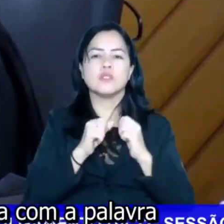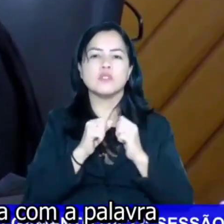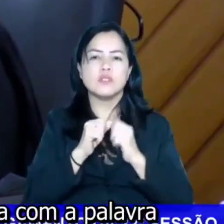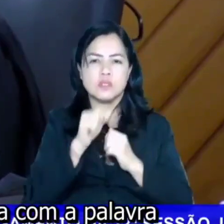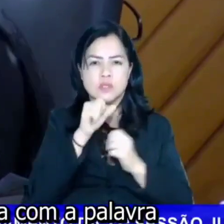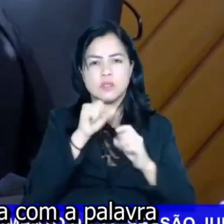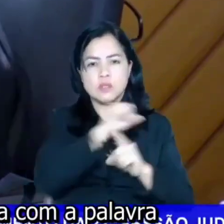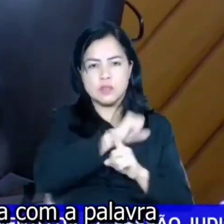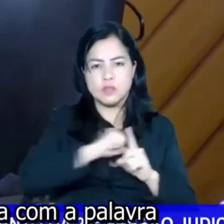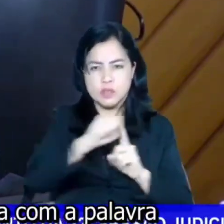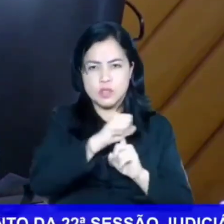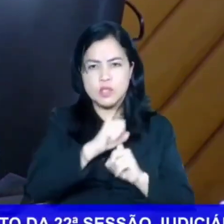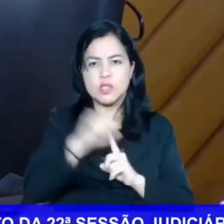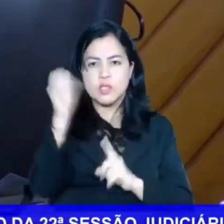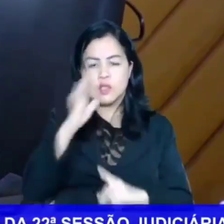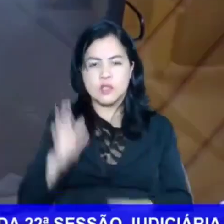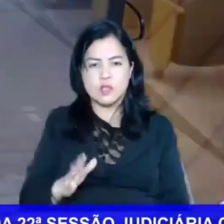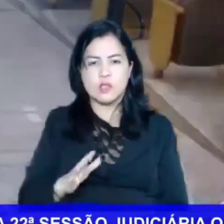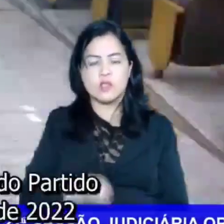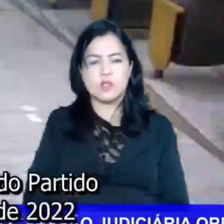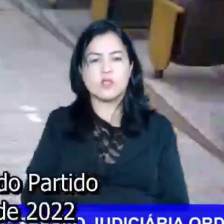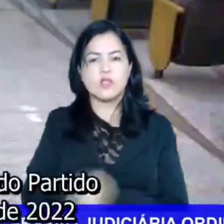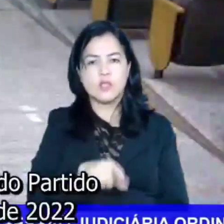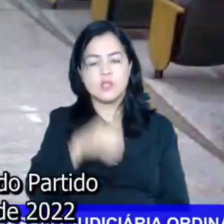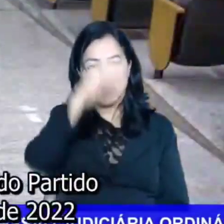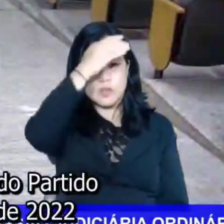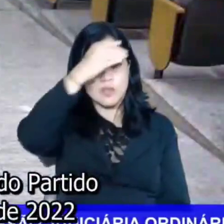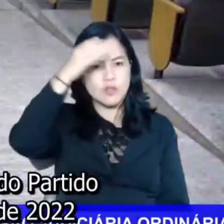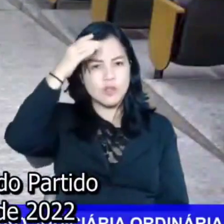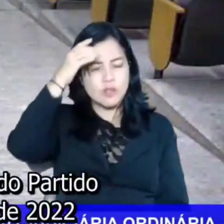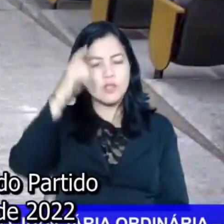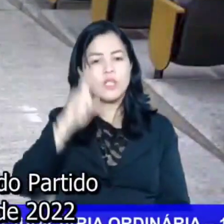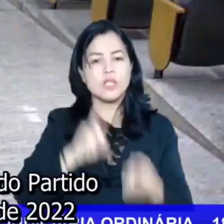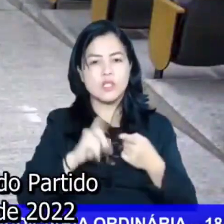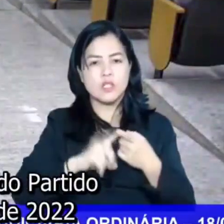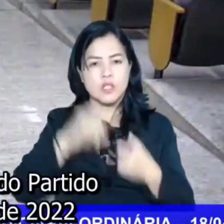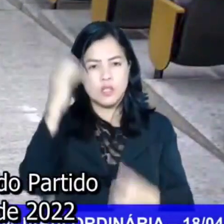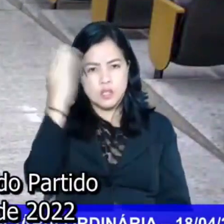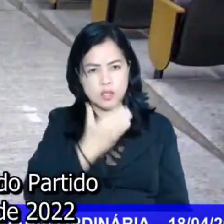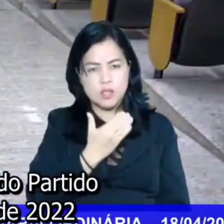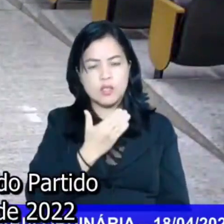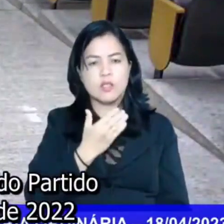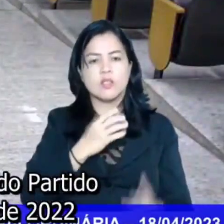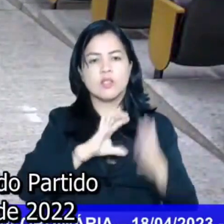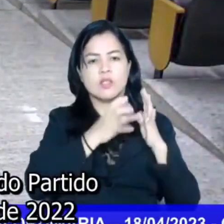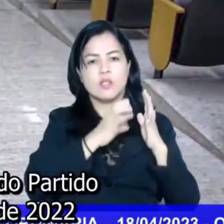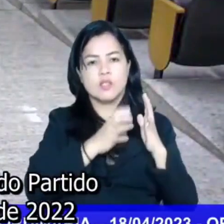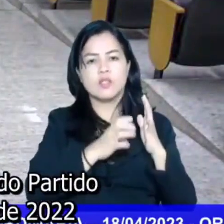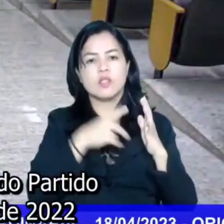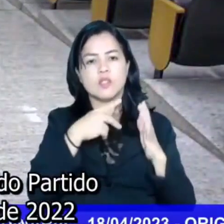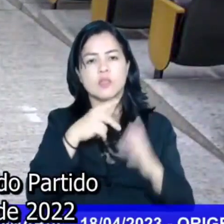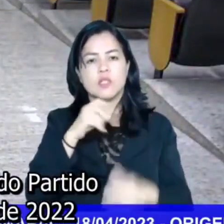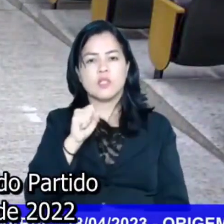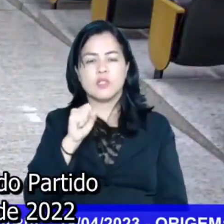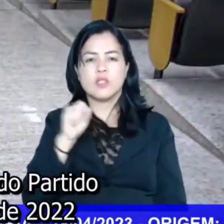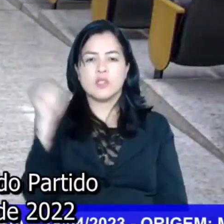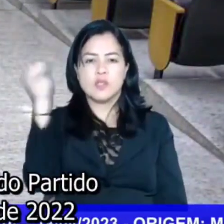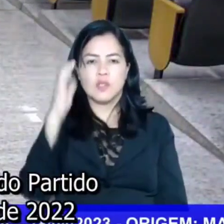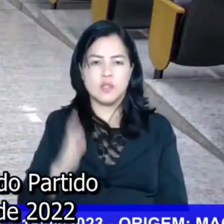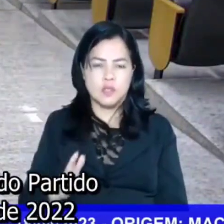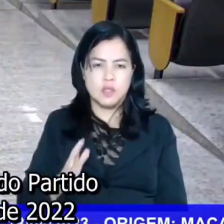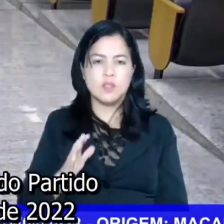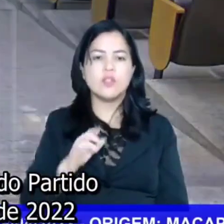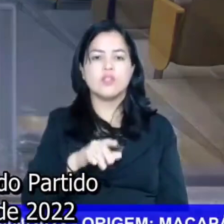Capiberibe, relatora com a palavra. Aqui imagem ampla do plenário. Prestação de contas do Partido Socialista Brasileiro,